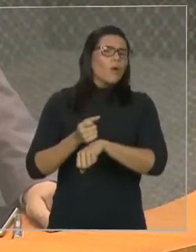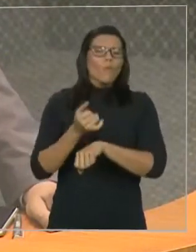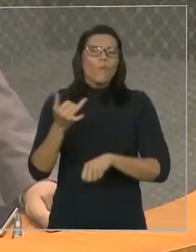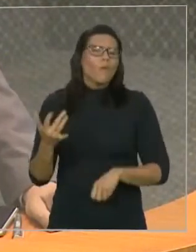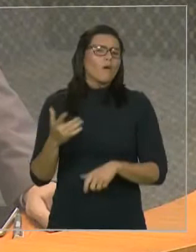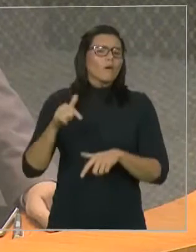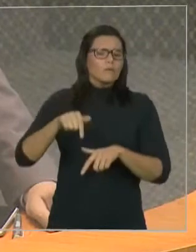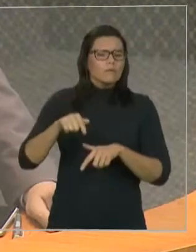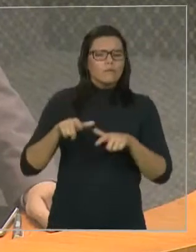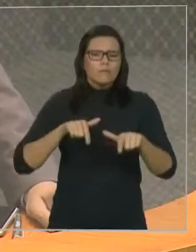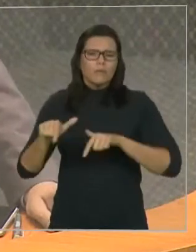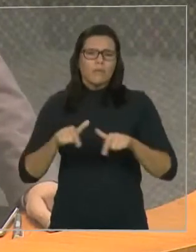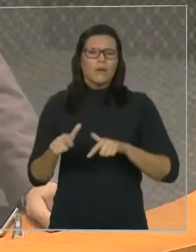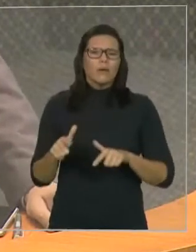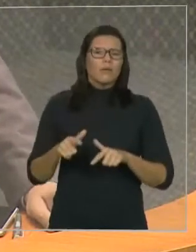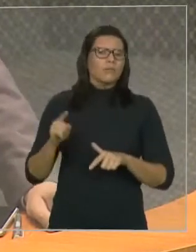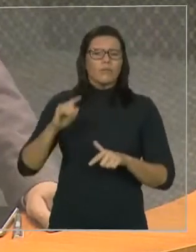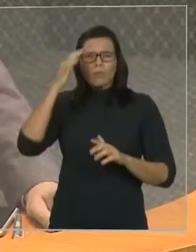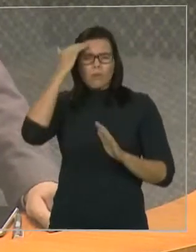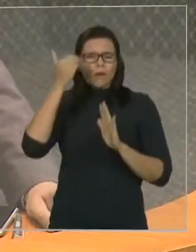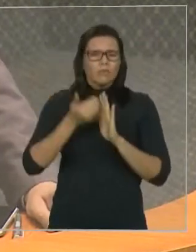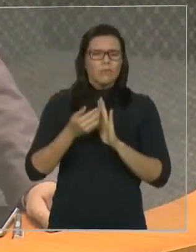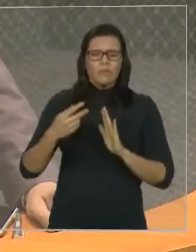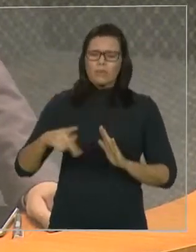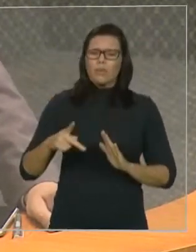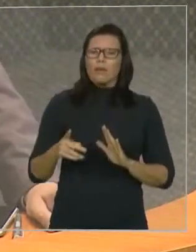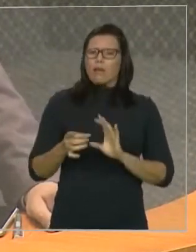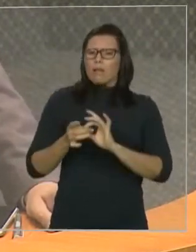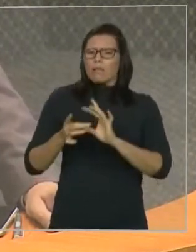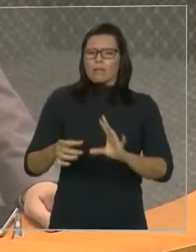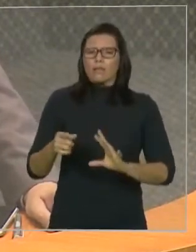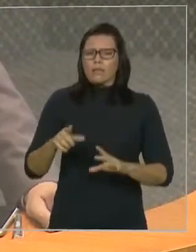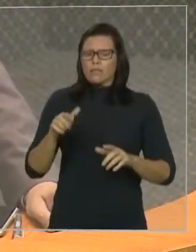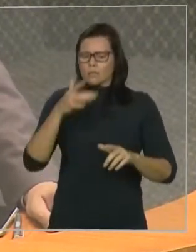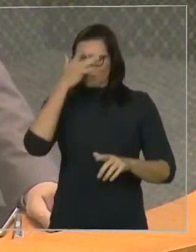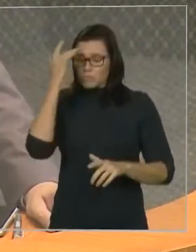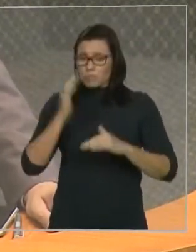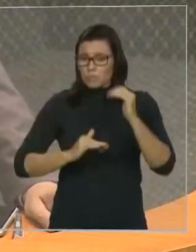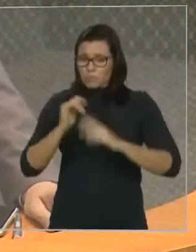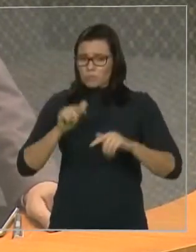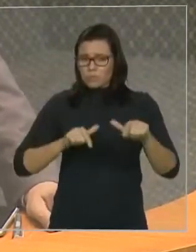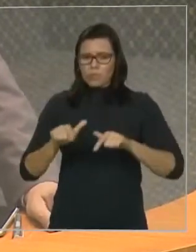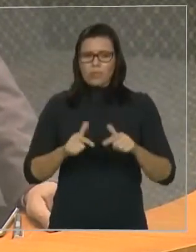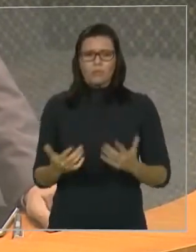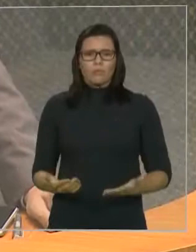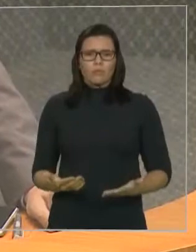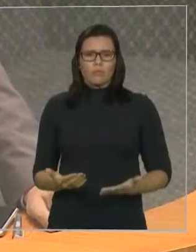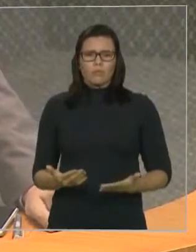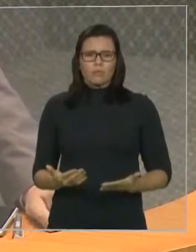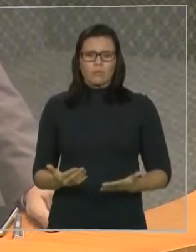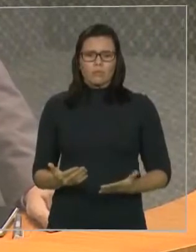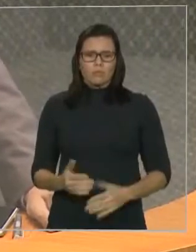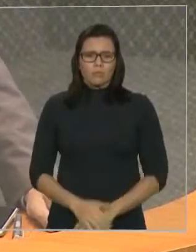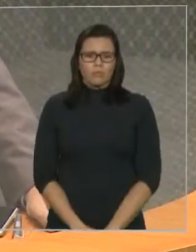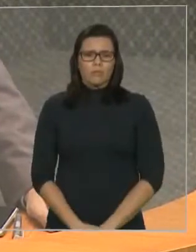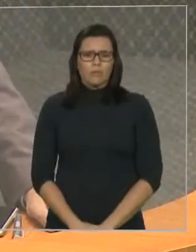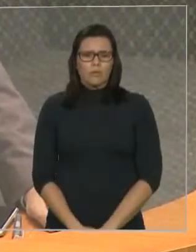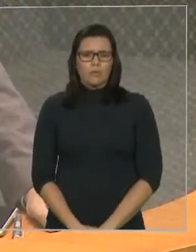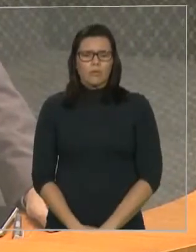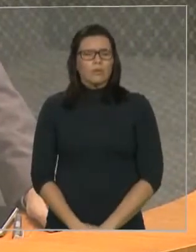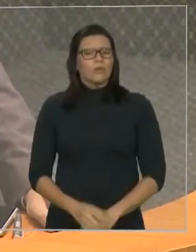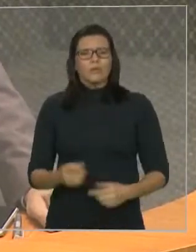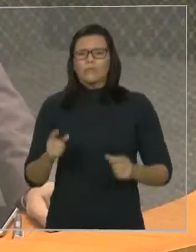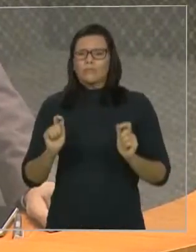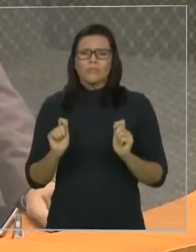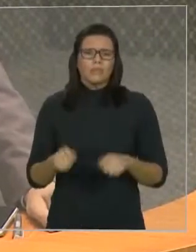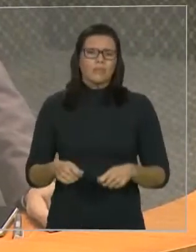do Estado, de maneira firme, decidida, preparada, qualificada, para coibir